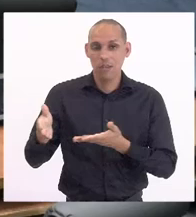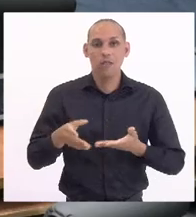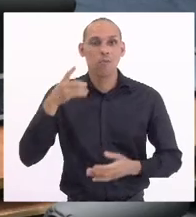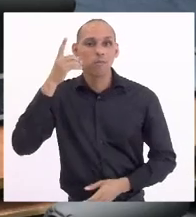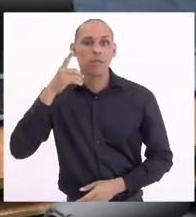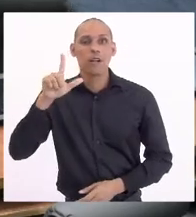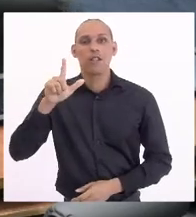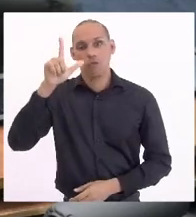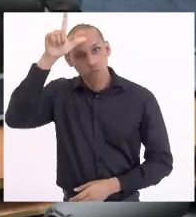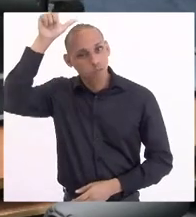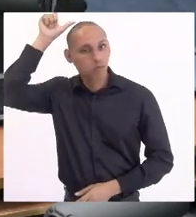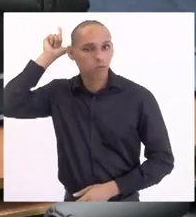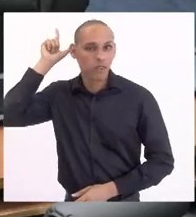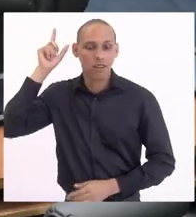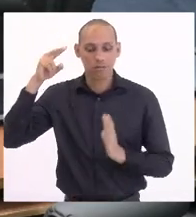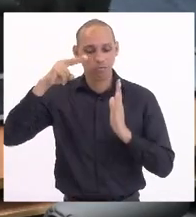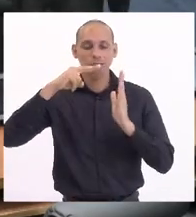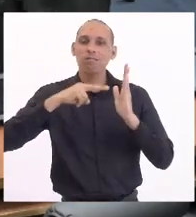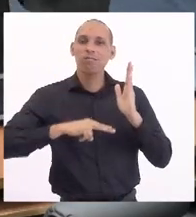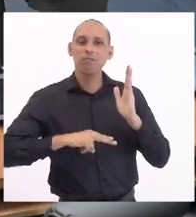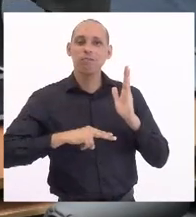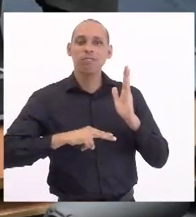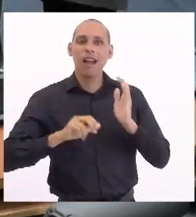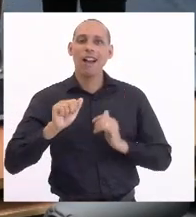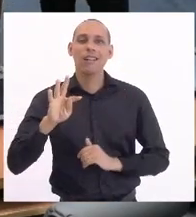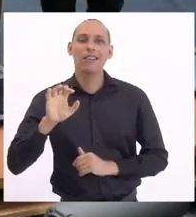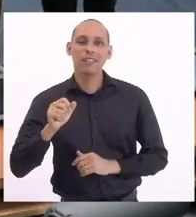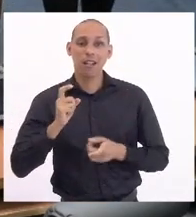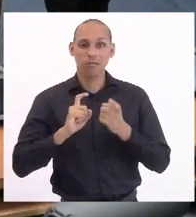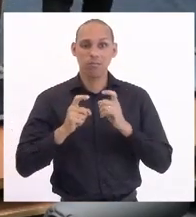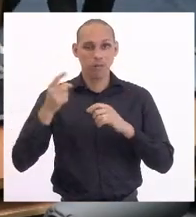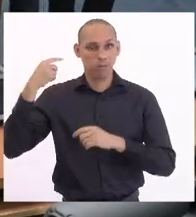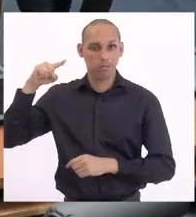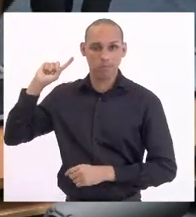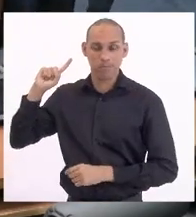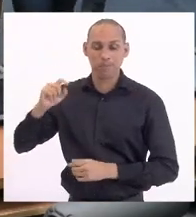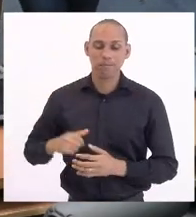Paulo para fazer a leitura da ata da sessão anterior.